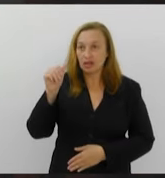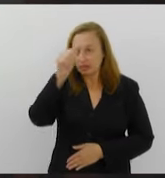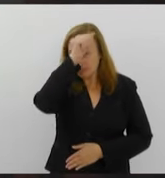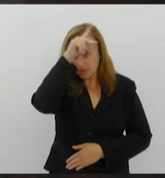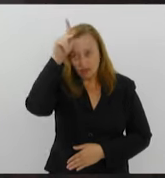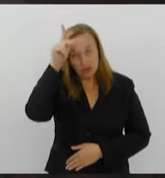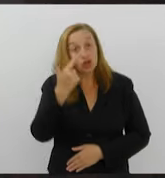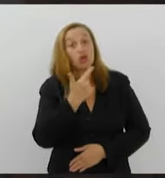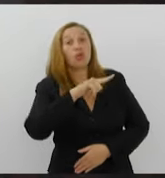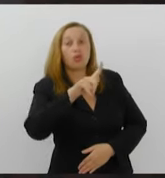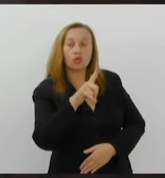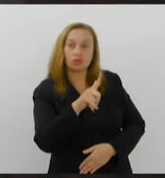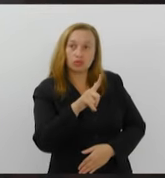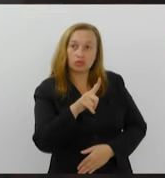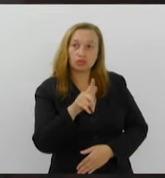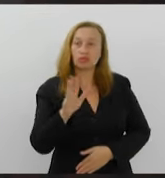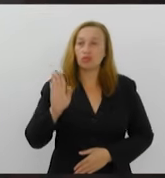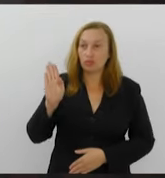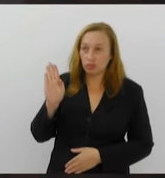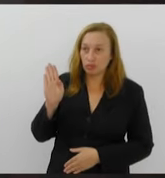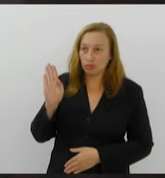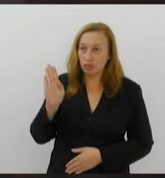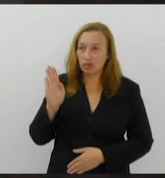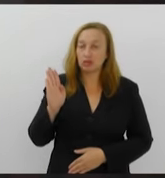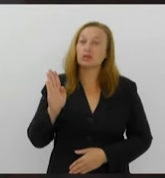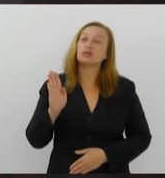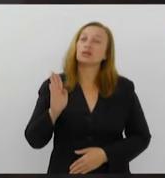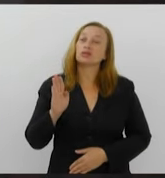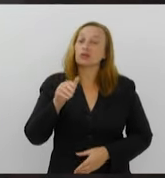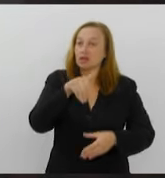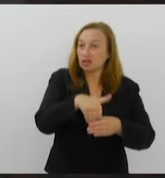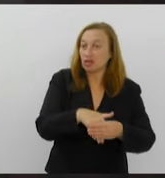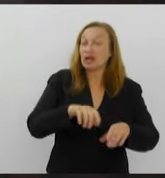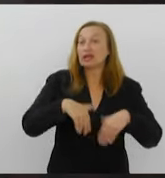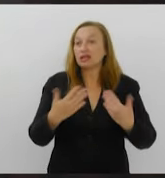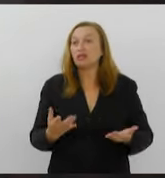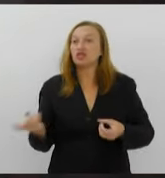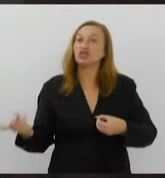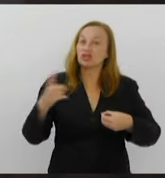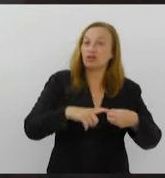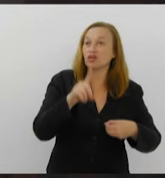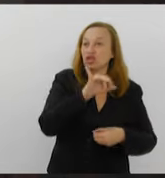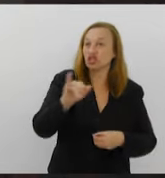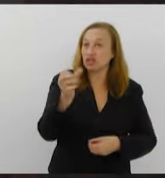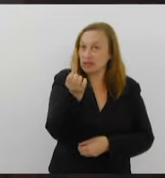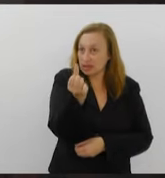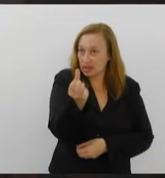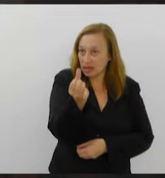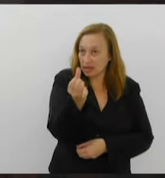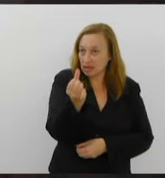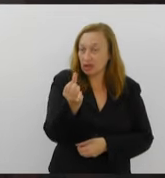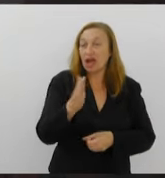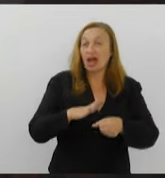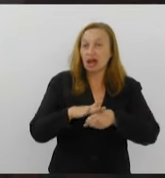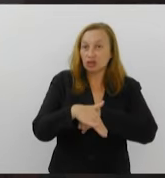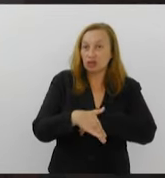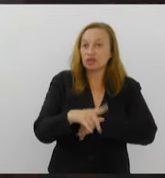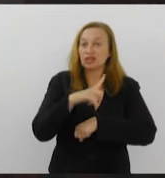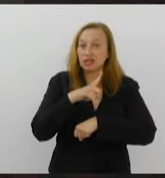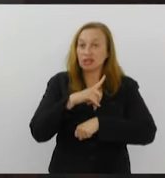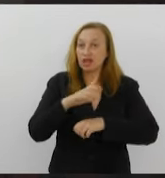prefeituras e muitos outros têm compromisso com as suas bases eleitorais, então a gente retorna no dia 6. Hoje à noite nós temos